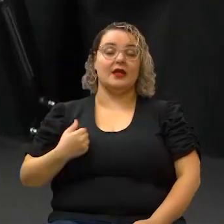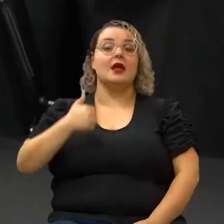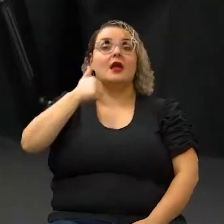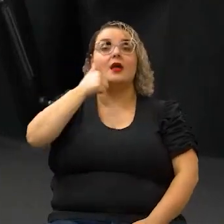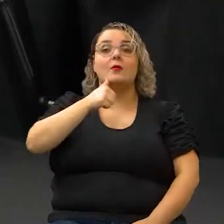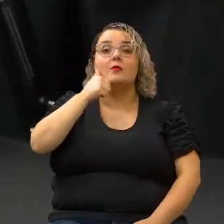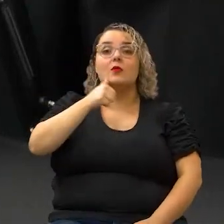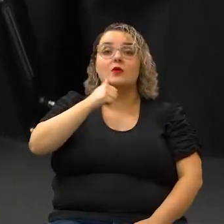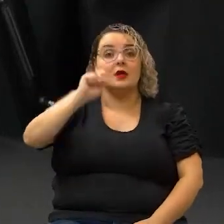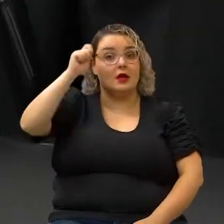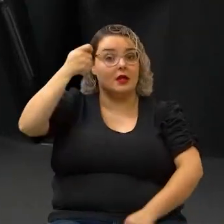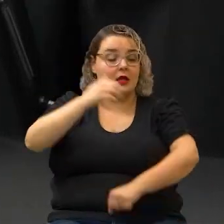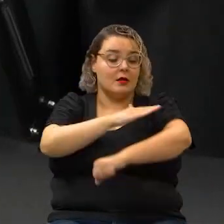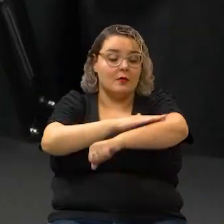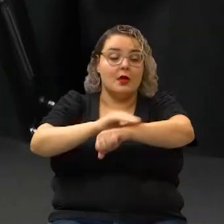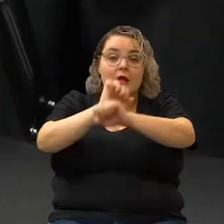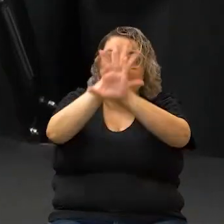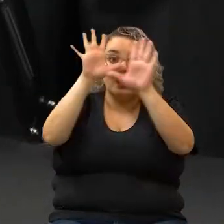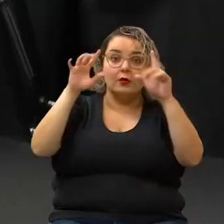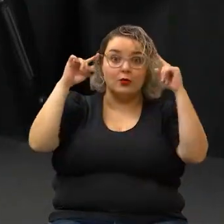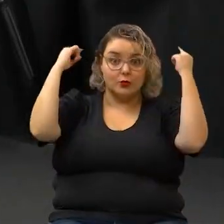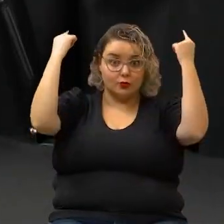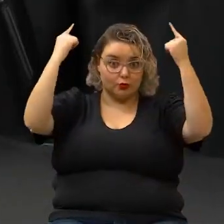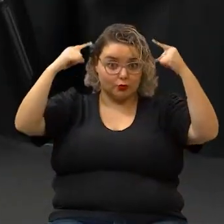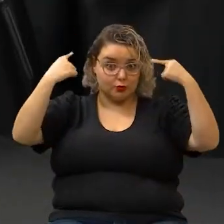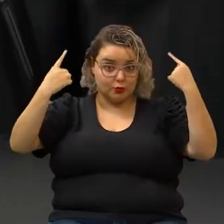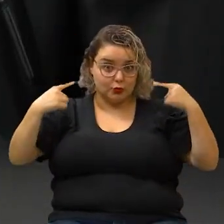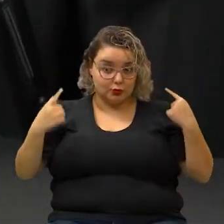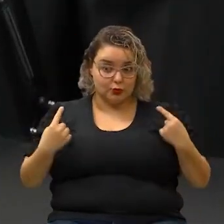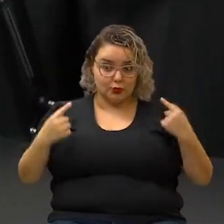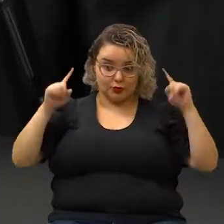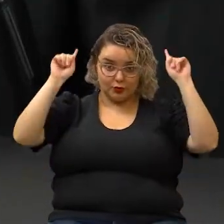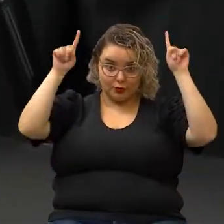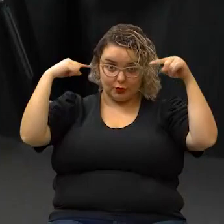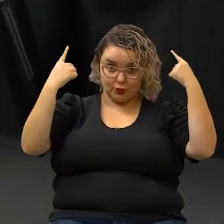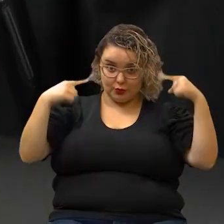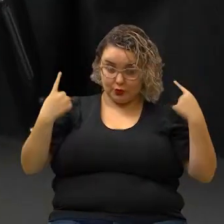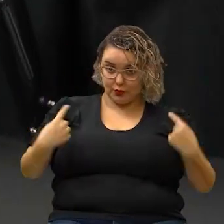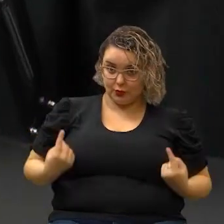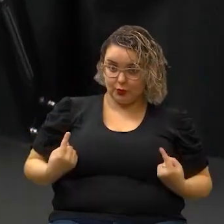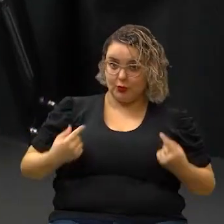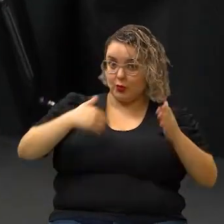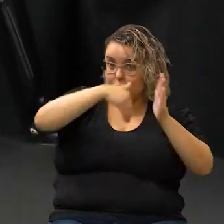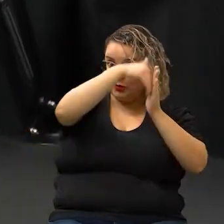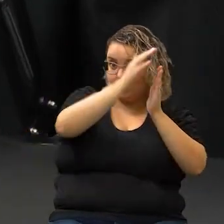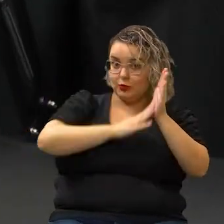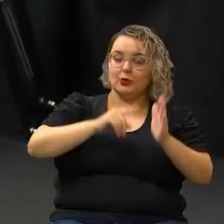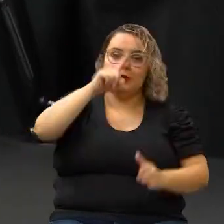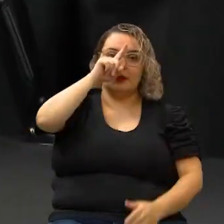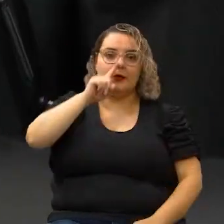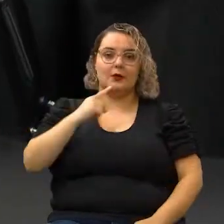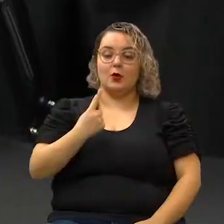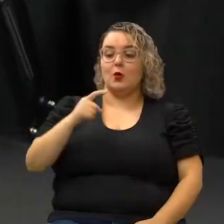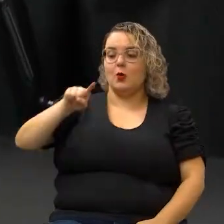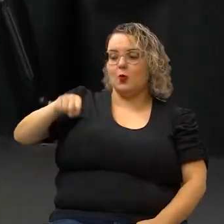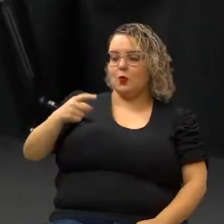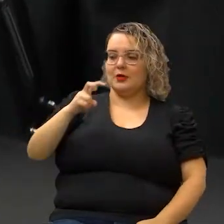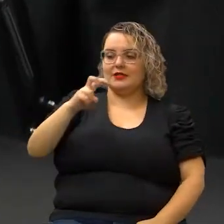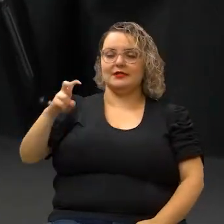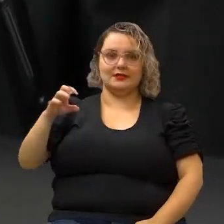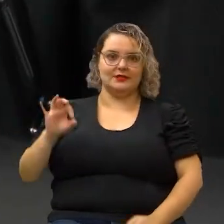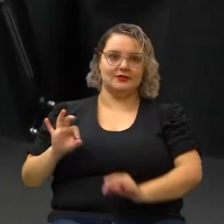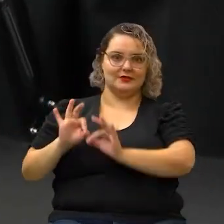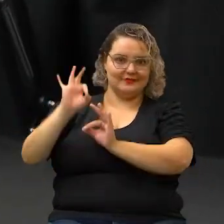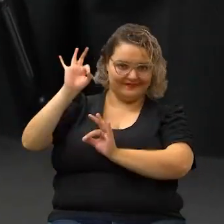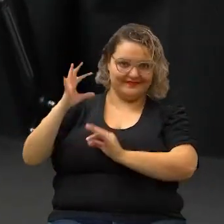pele clara, tenho os cabelos encaracolados, cacheados, na verdade, com mechas loiras, tenho 1,55 m. Hoje eu